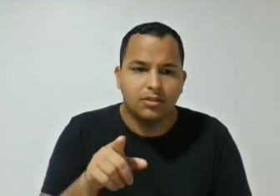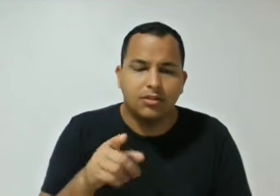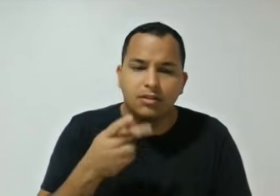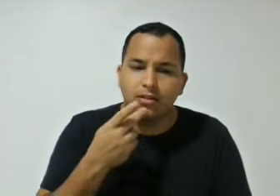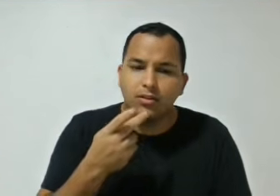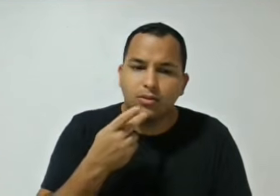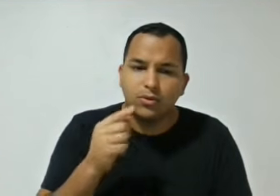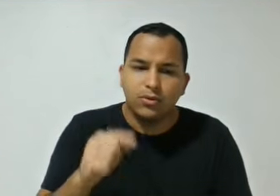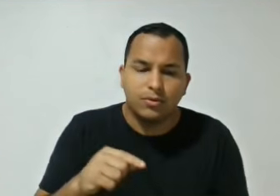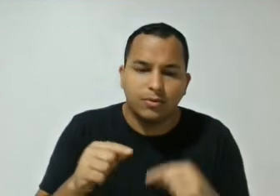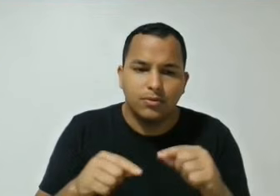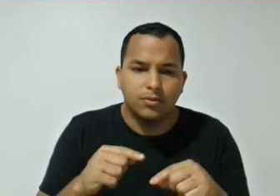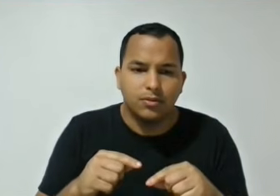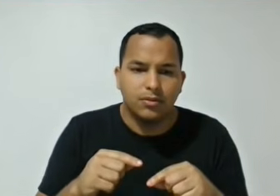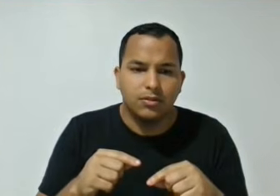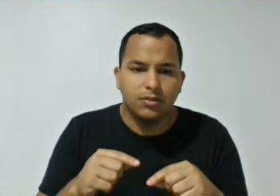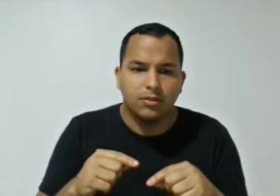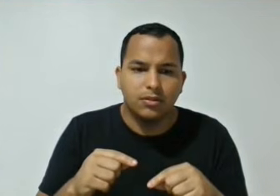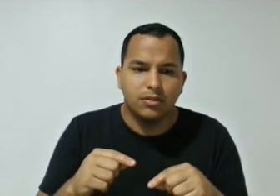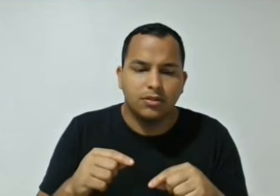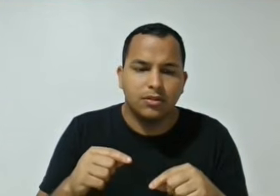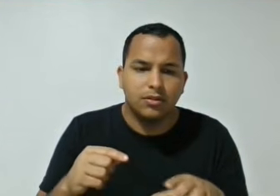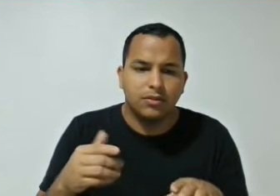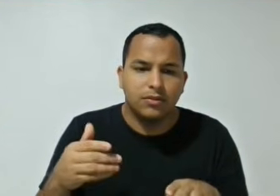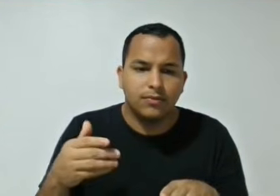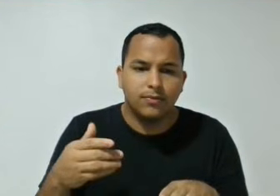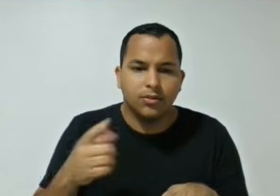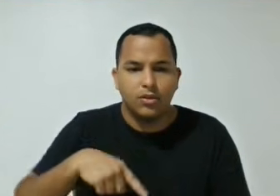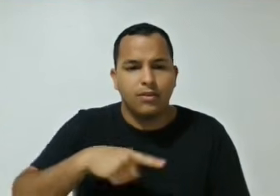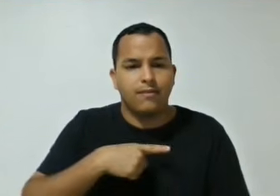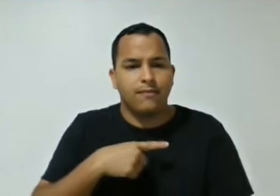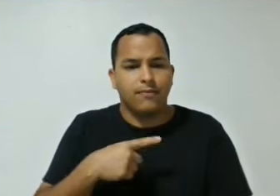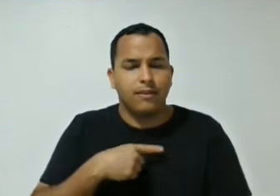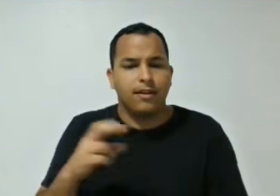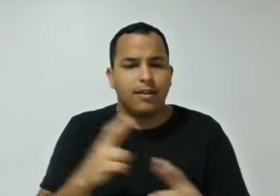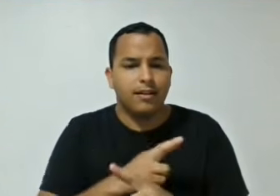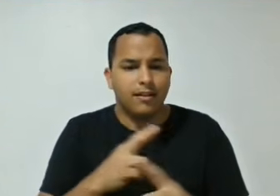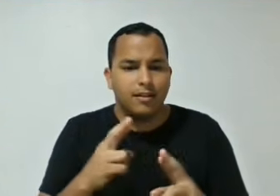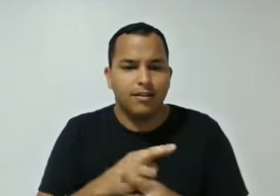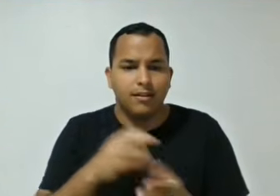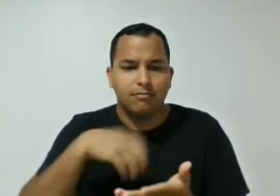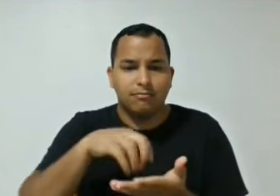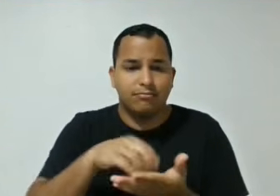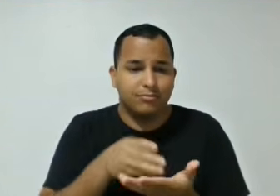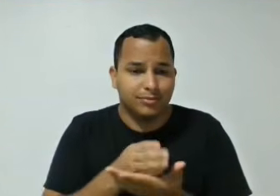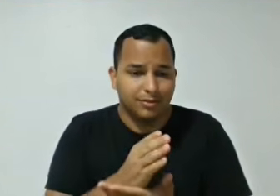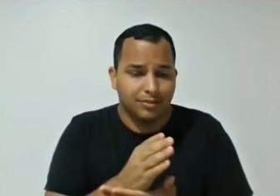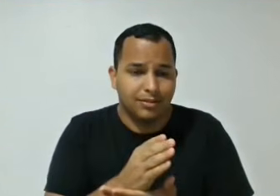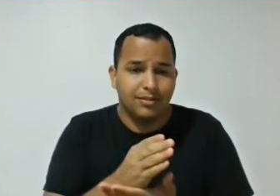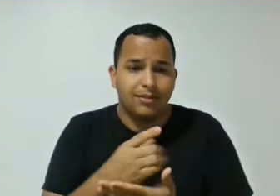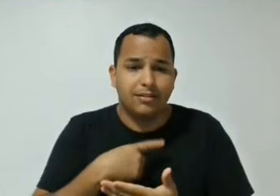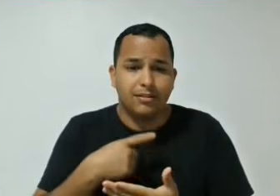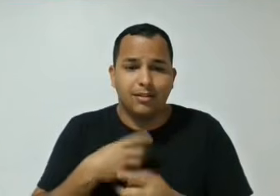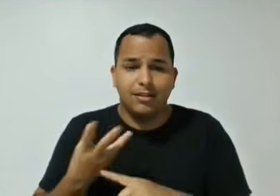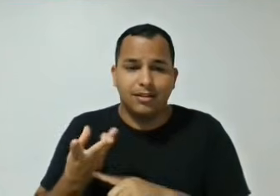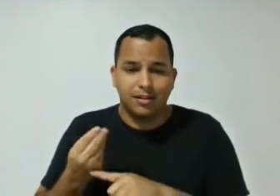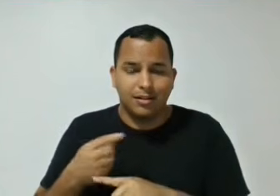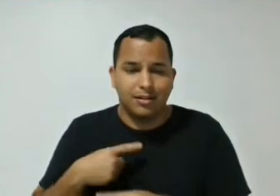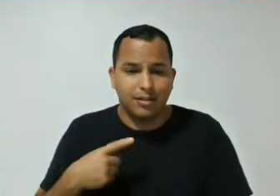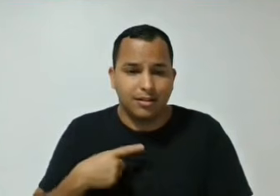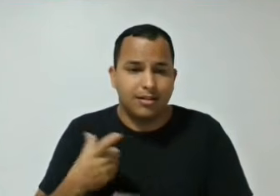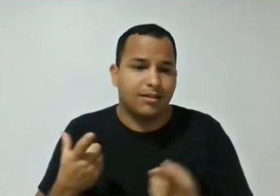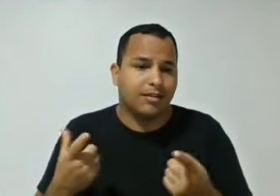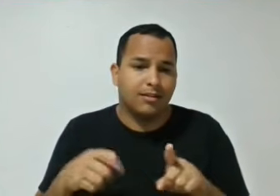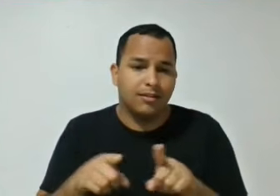também entender como é que está essa cidade, né? Porque nós temos a relação do servidor público, nós temos a relação da classe artística e nós temos a comunidade